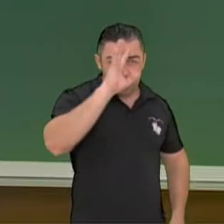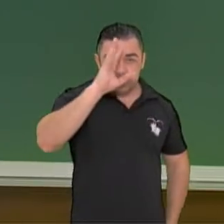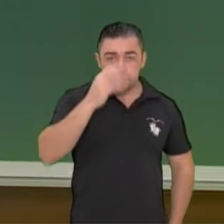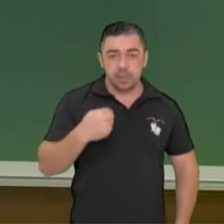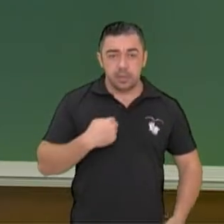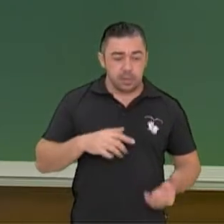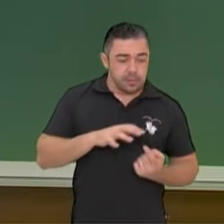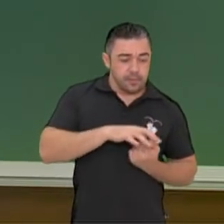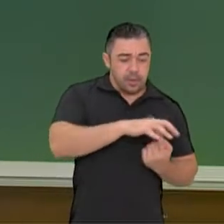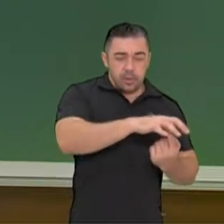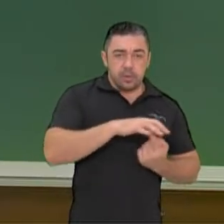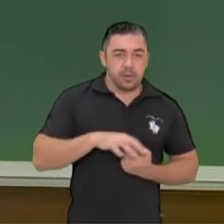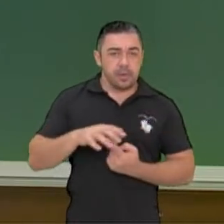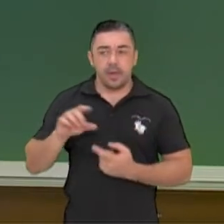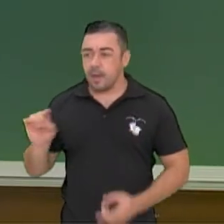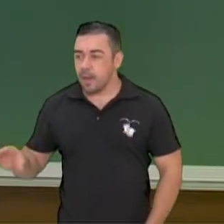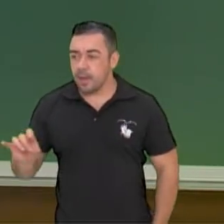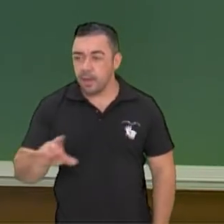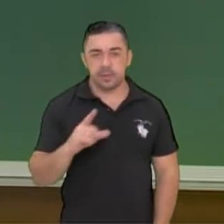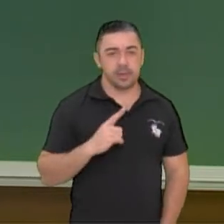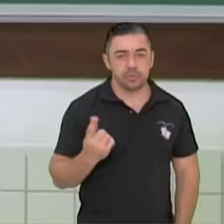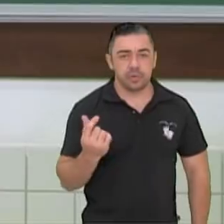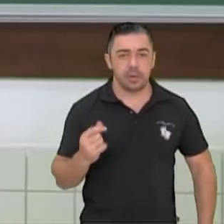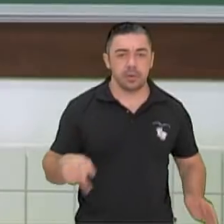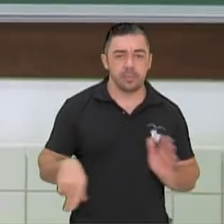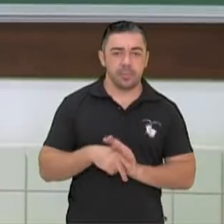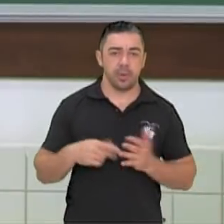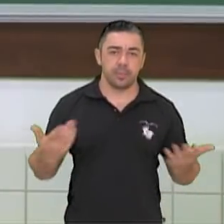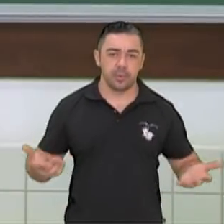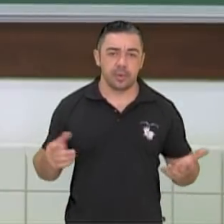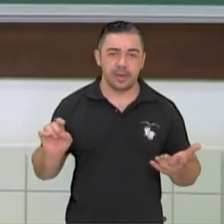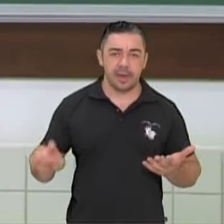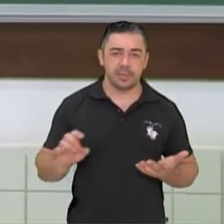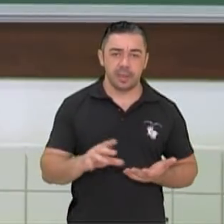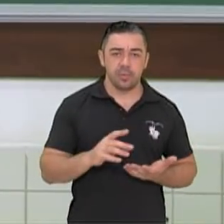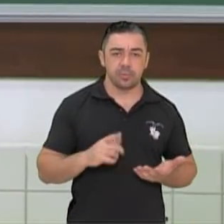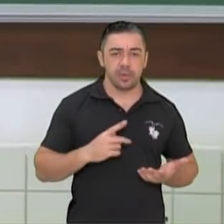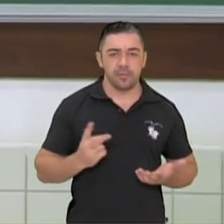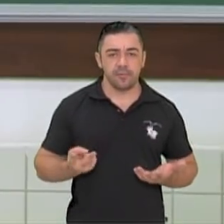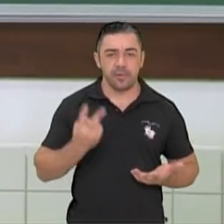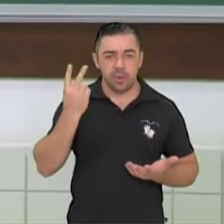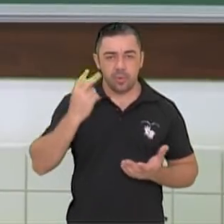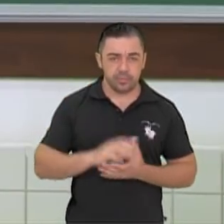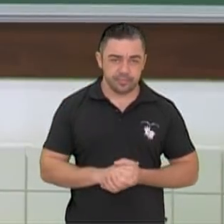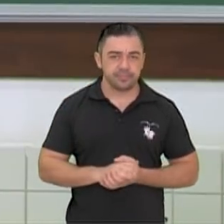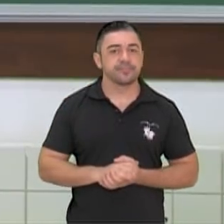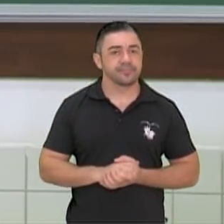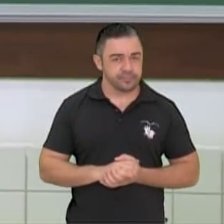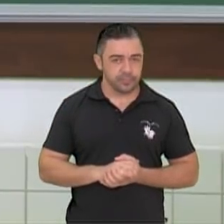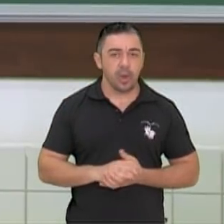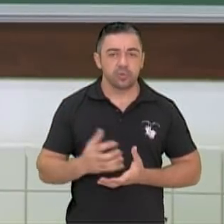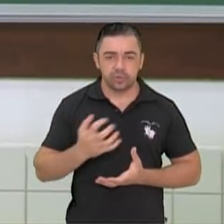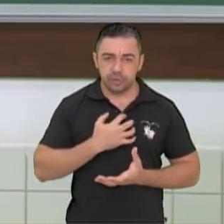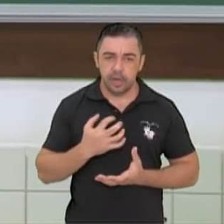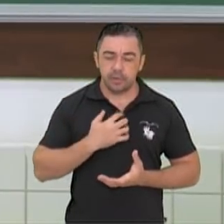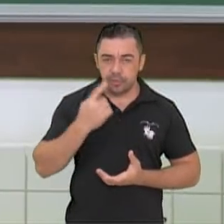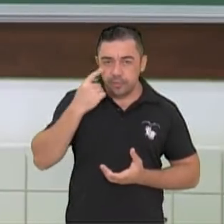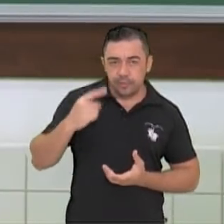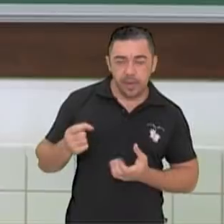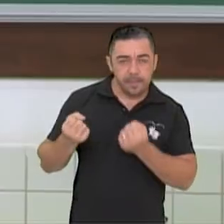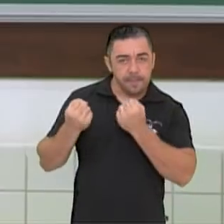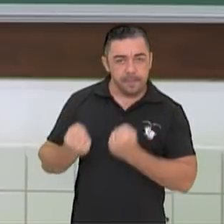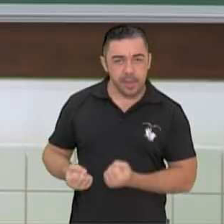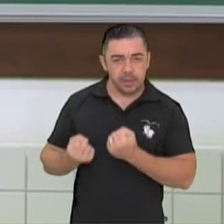comerciante. Cada feudo tem uma moeda. Cada feudo tem um peso. O senhor feudal instituiu uma forma de se pesar